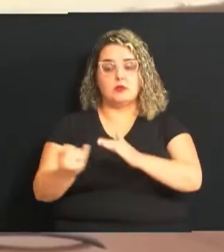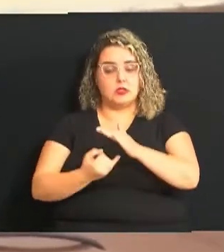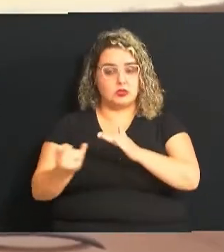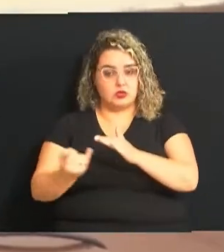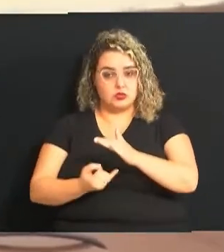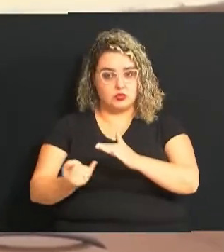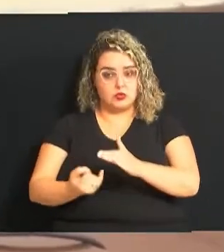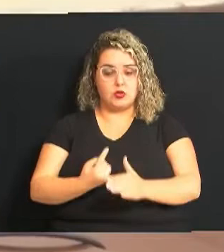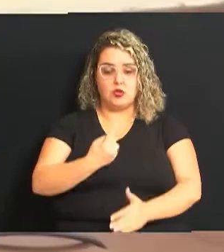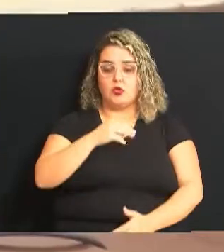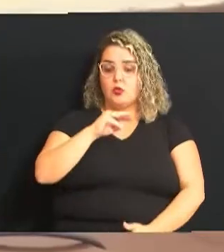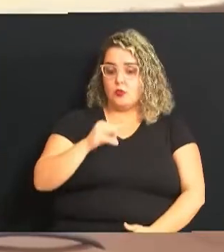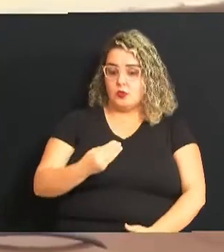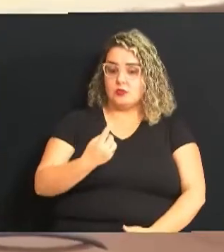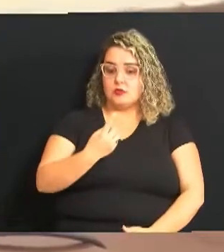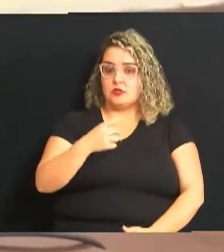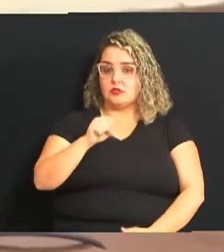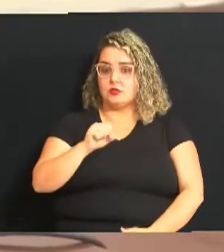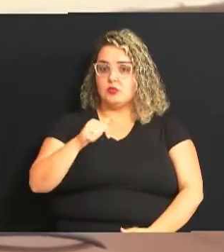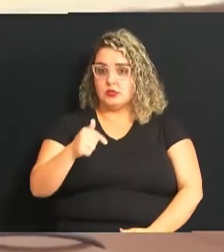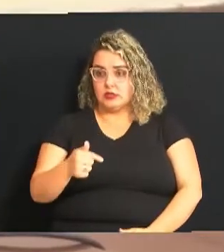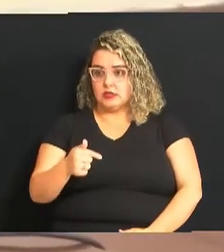em